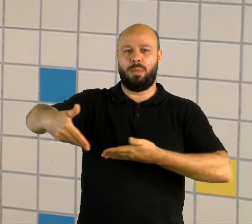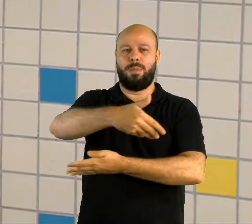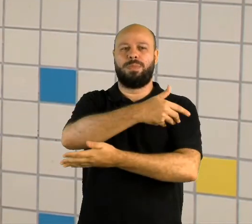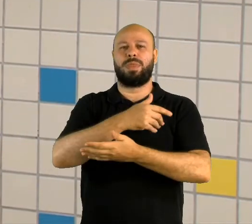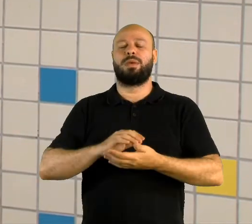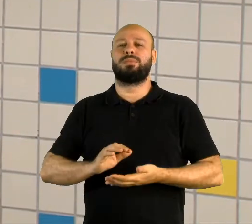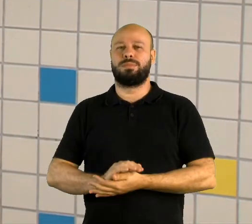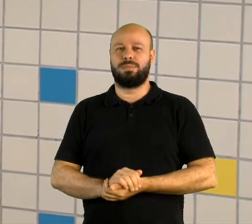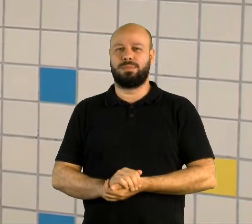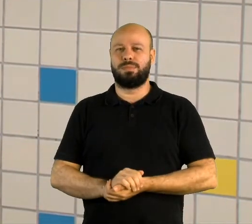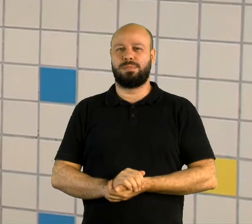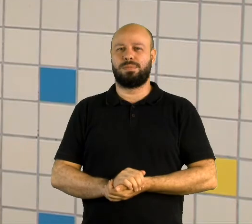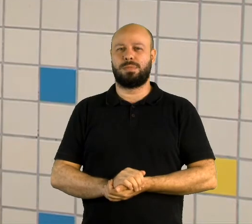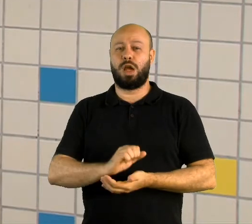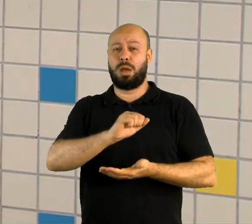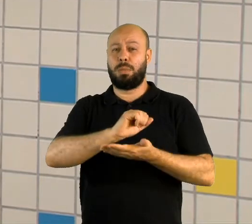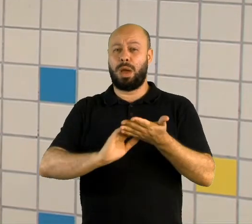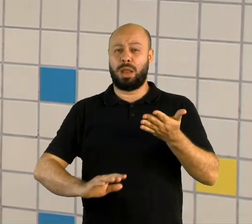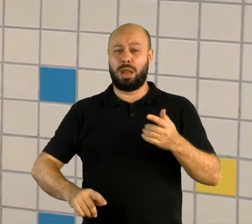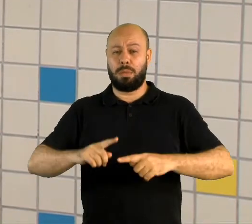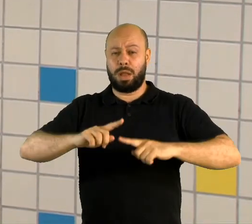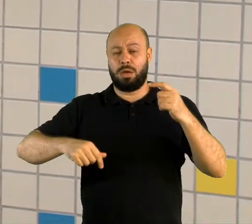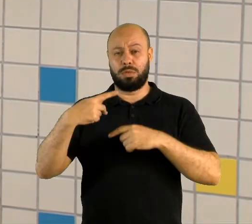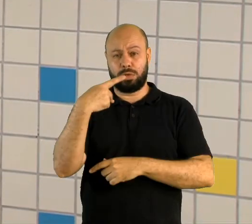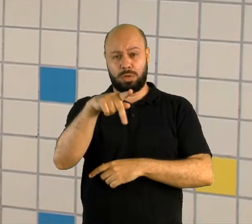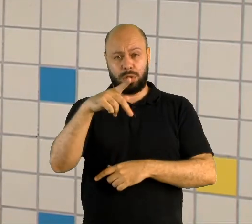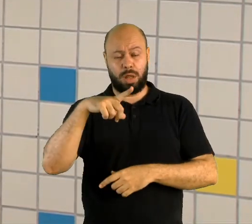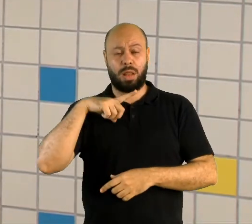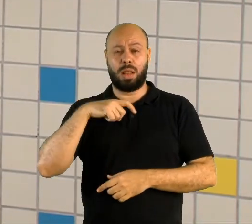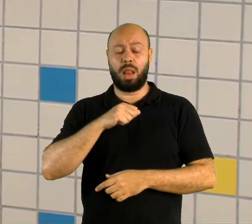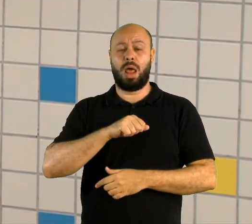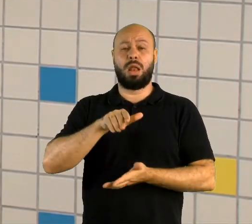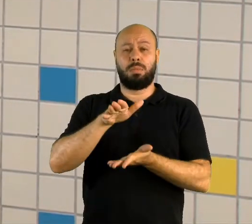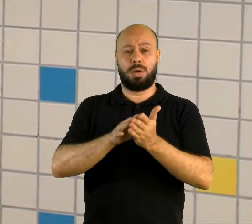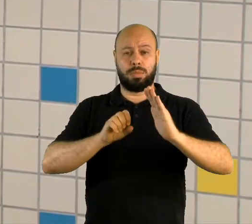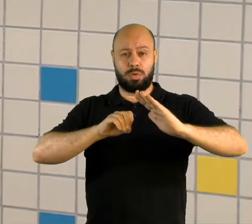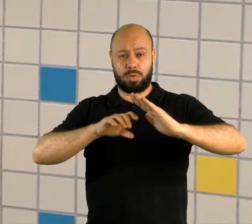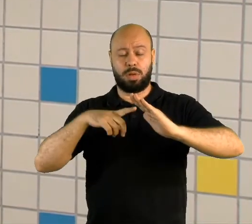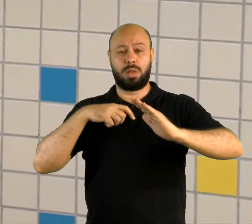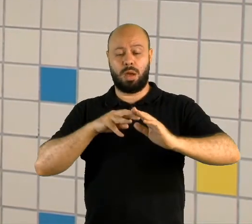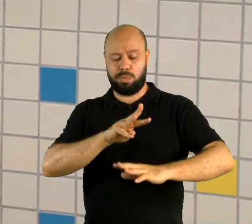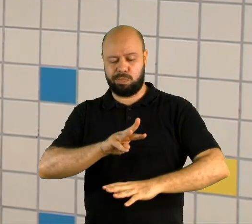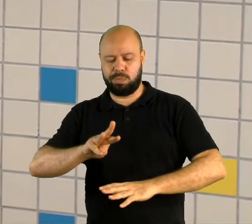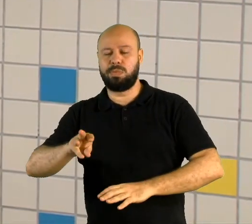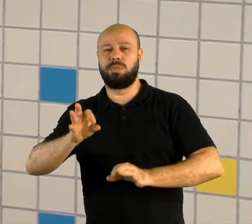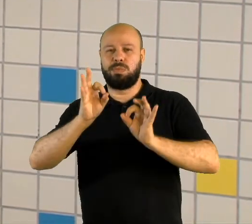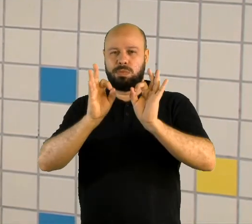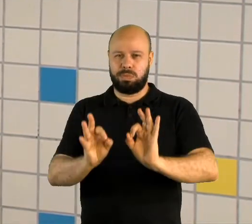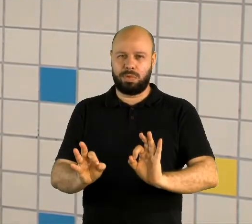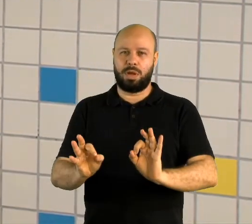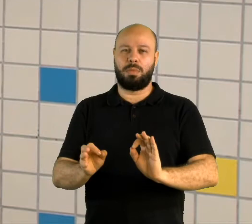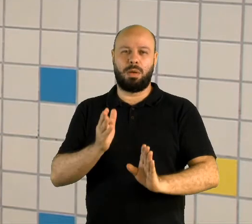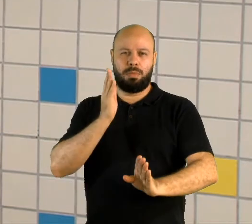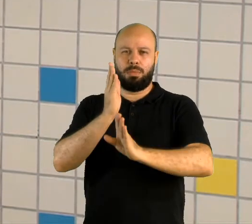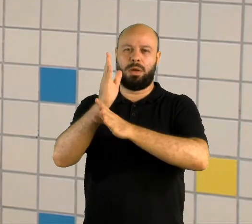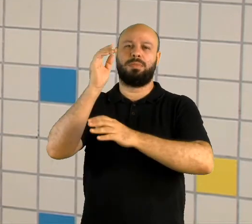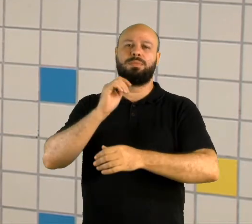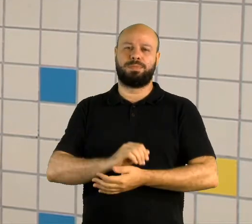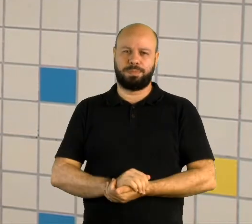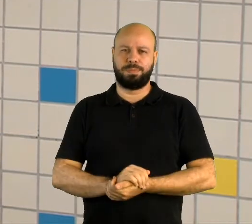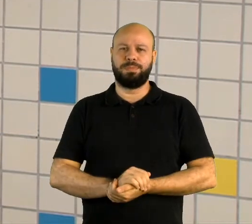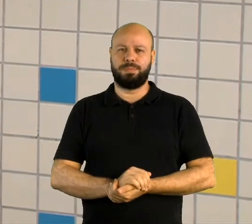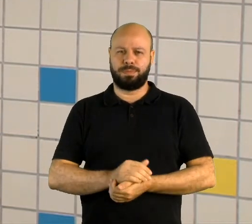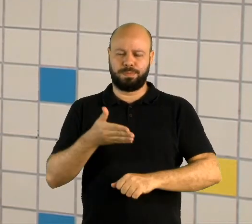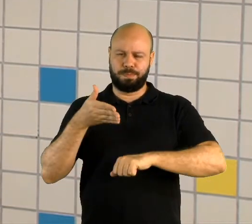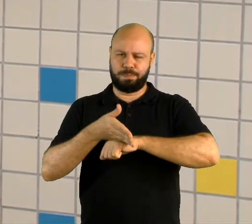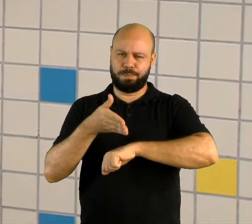Lá no material de vocês, que está na plataforma Homeschool, tem um endereço certinho de como que vocês podem